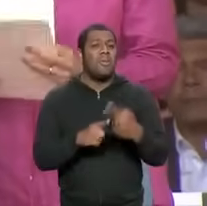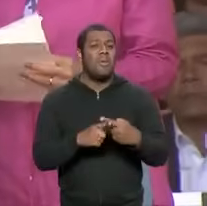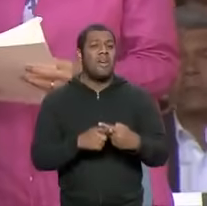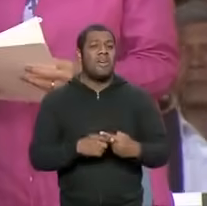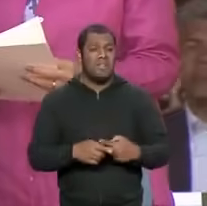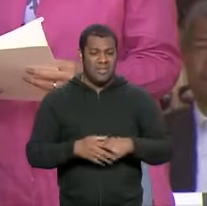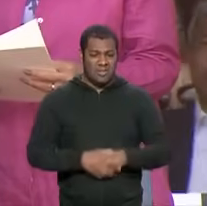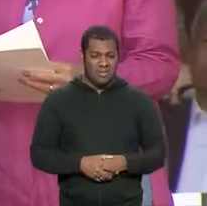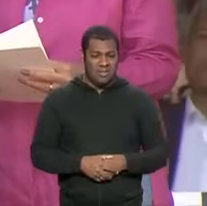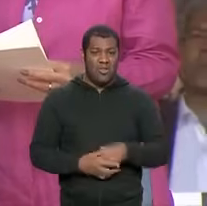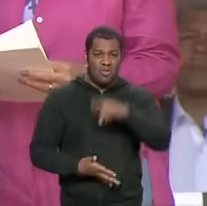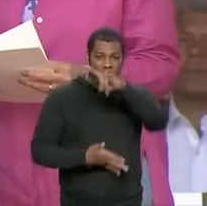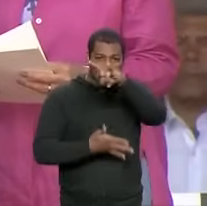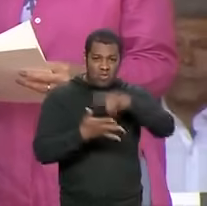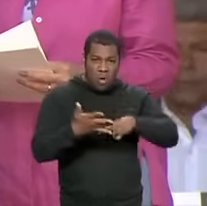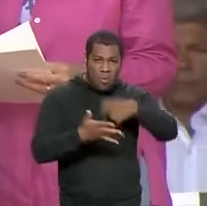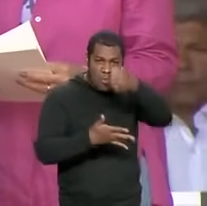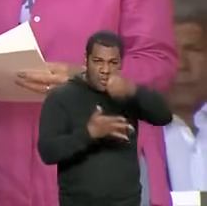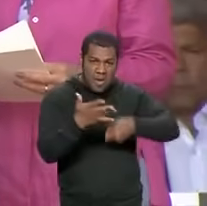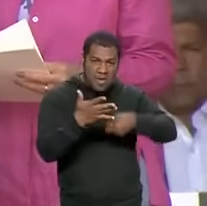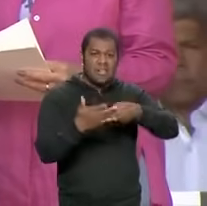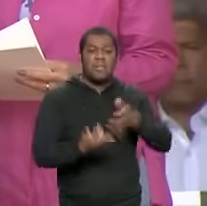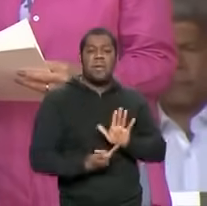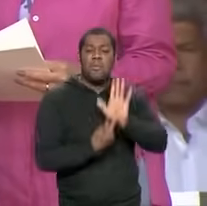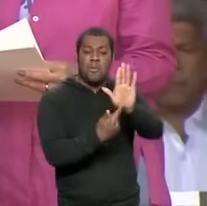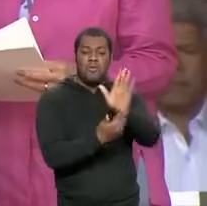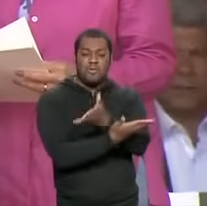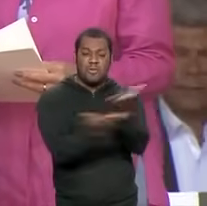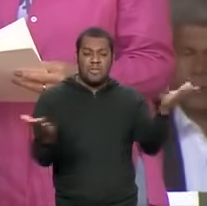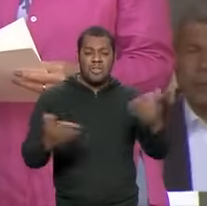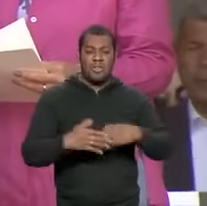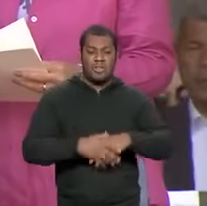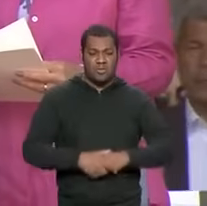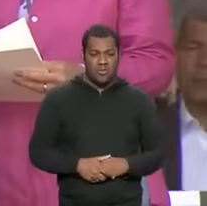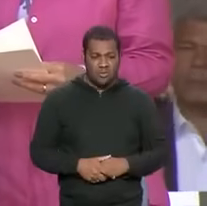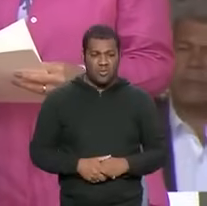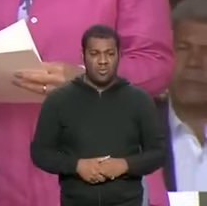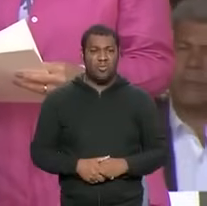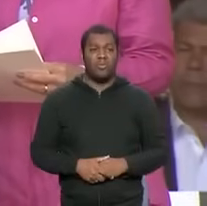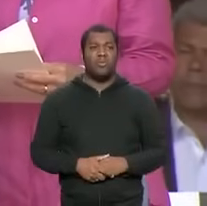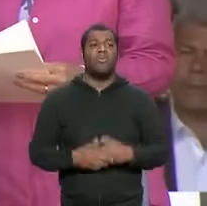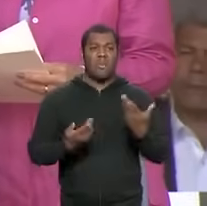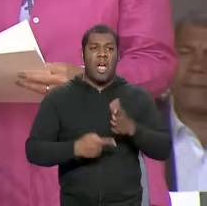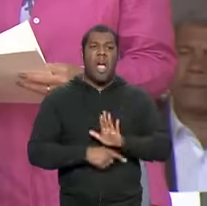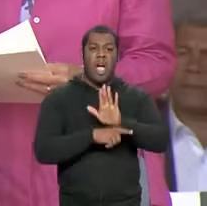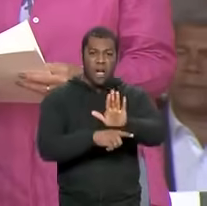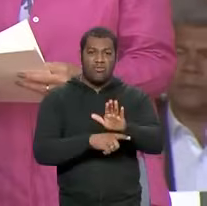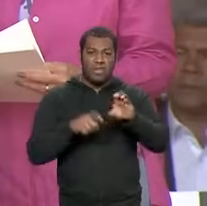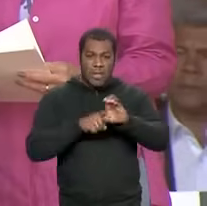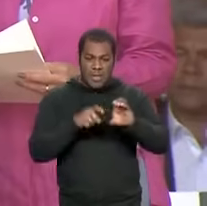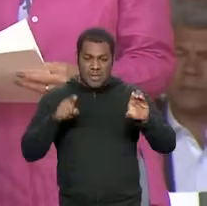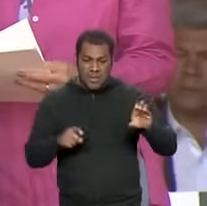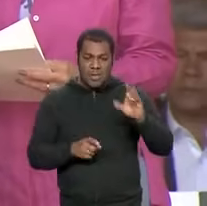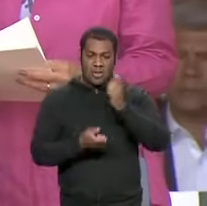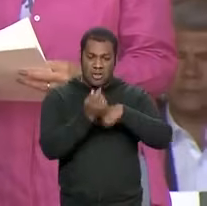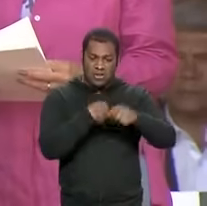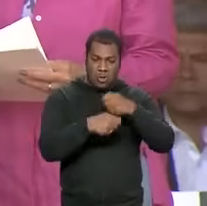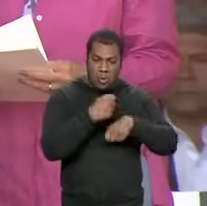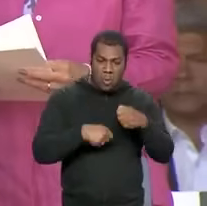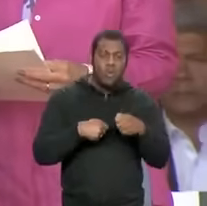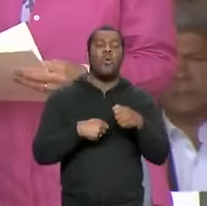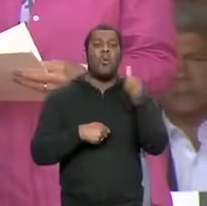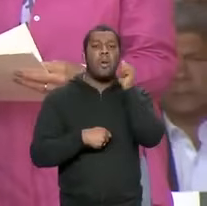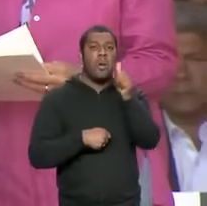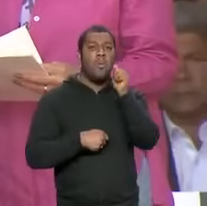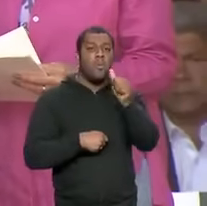assinar na frente de toda vocês esses atos que convergem para autonomia Econômica inclusão produtiva